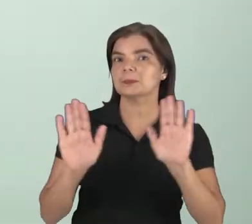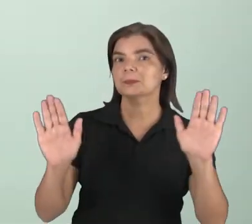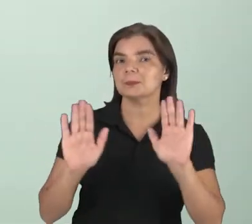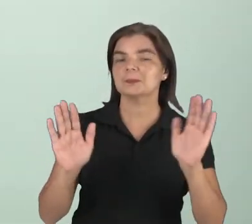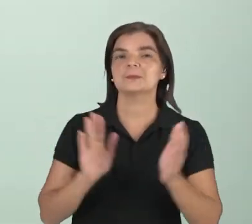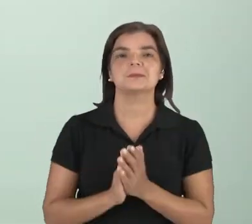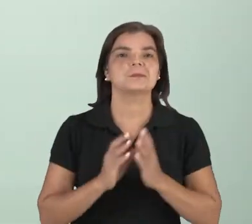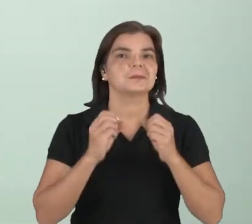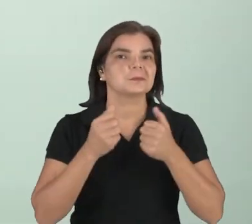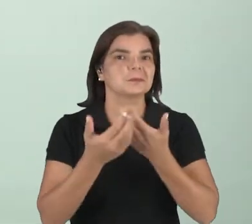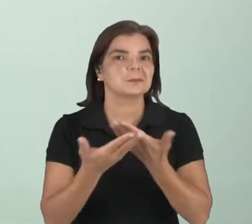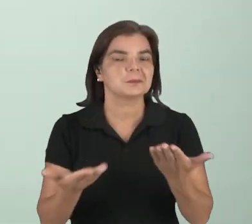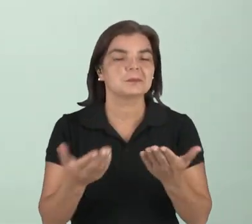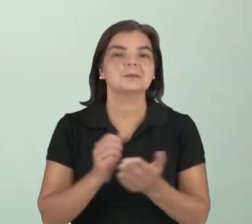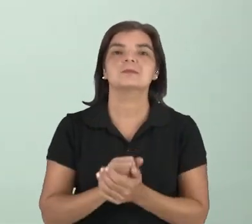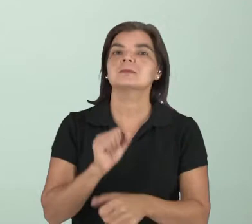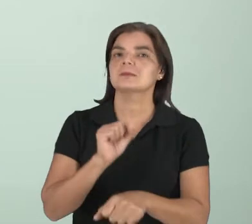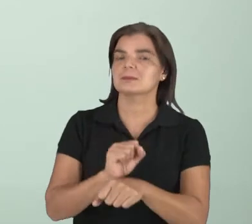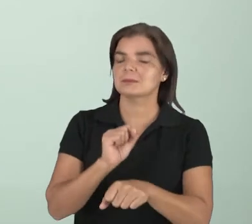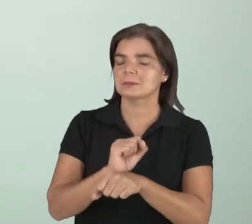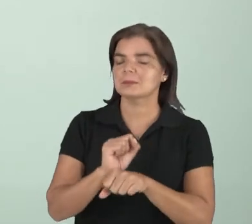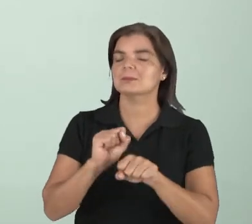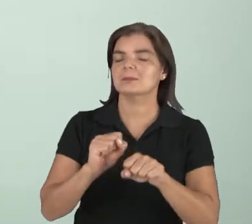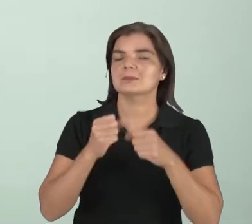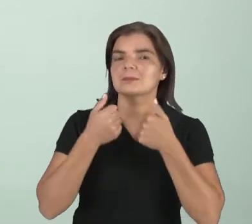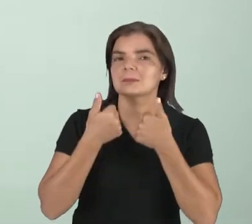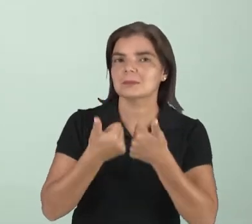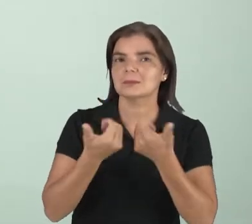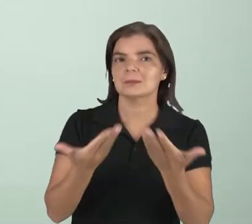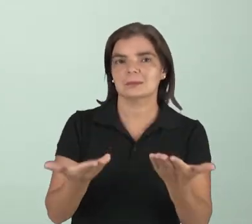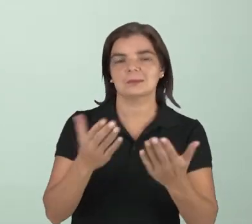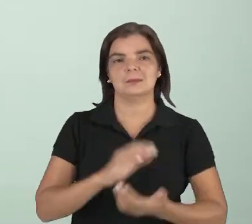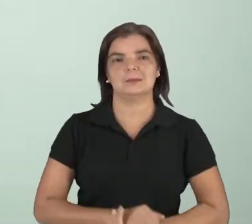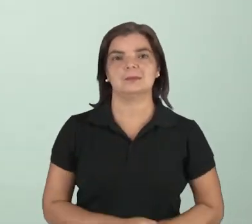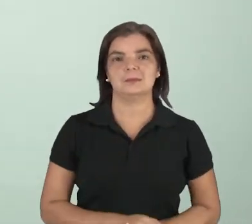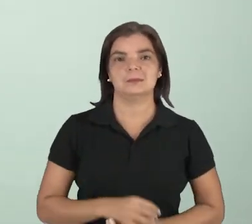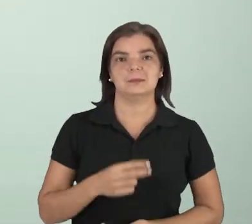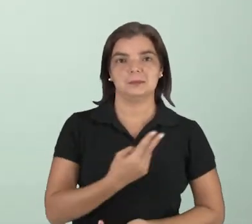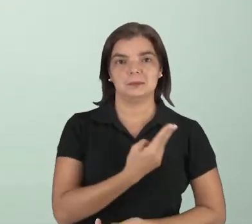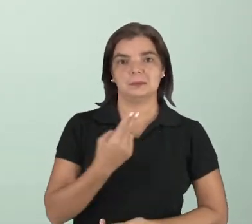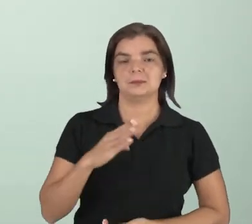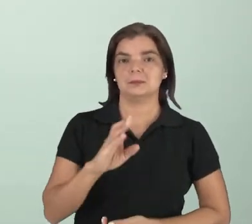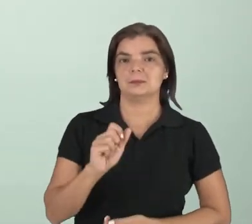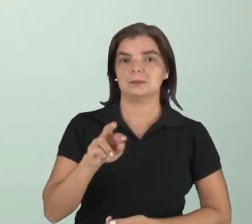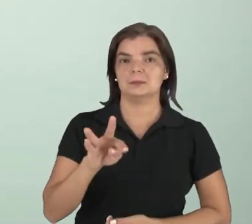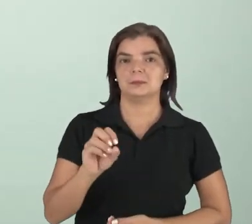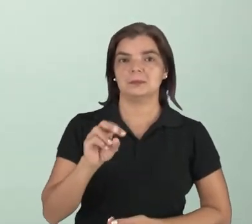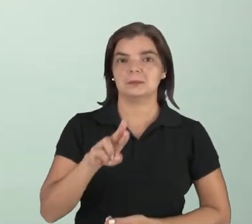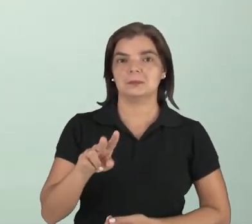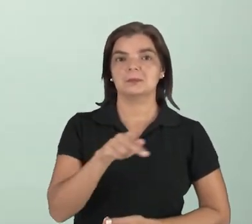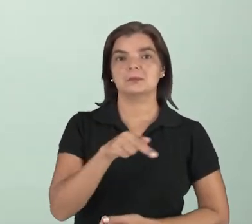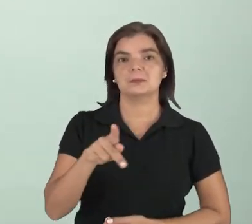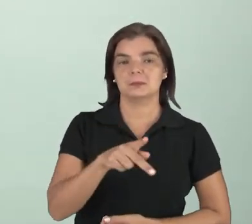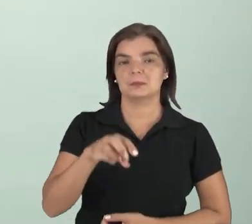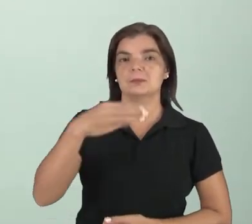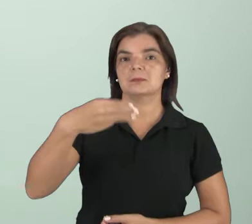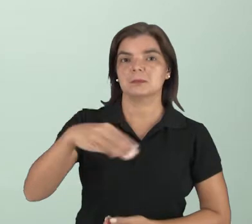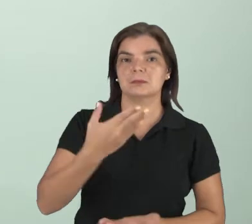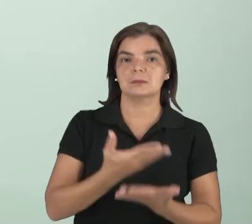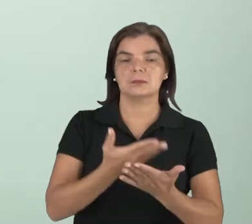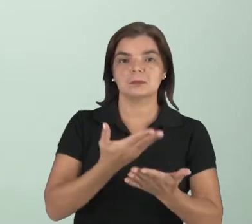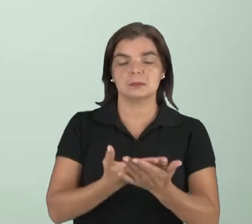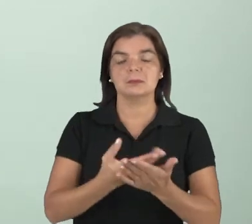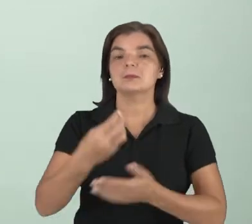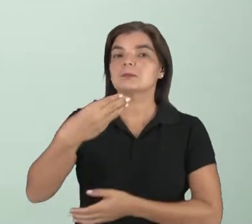Olá pessoal, tudo bem? Eu espero que esteja tudo bem com vocês. Meu nome é Bartô, professor de matemática. Nós vamos a mais uma